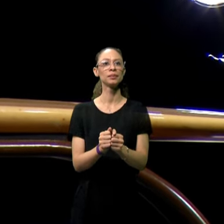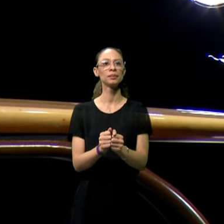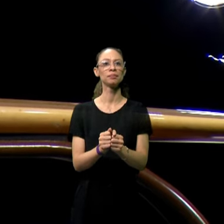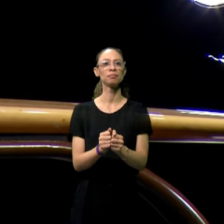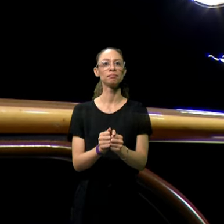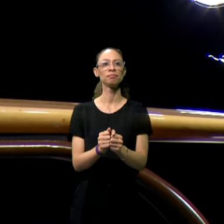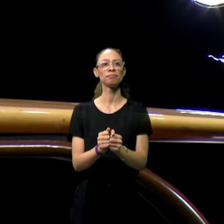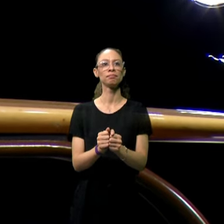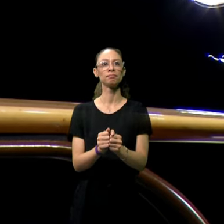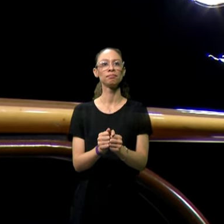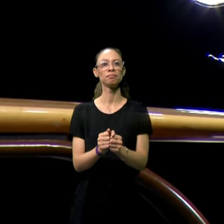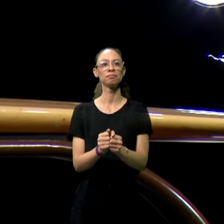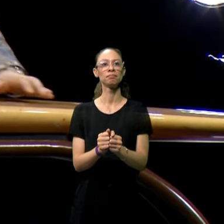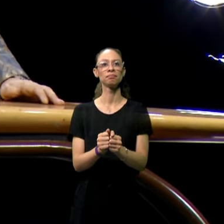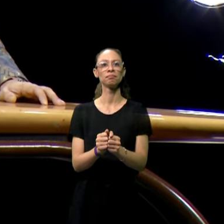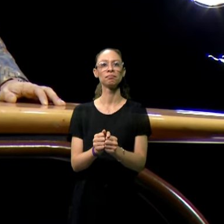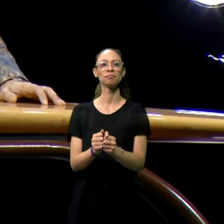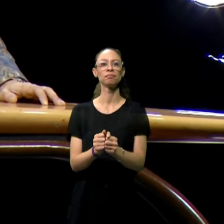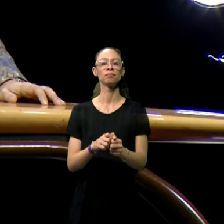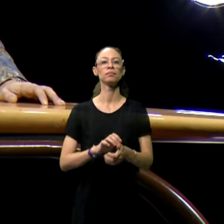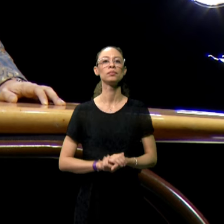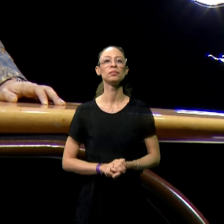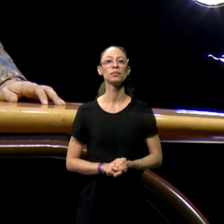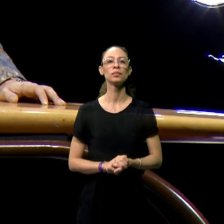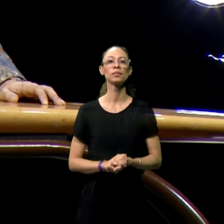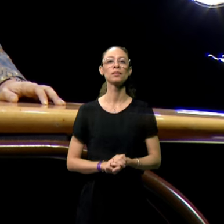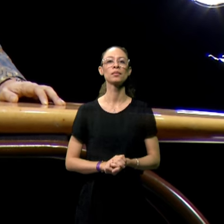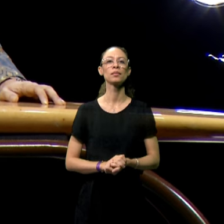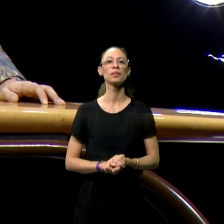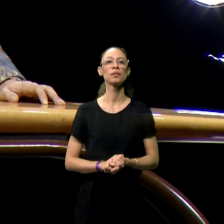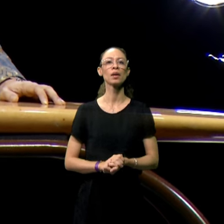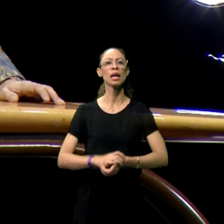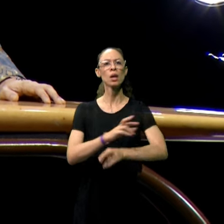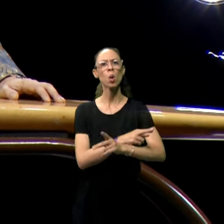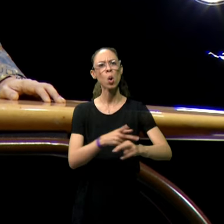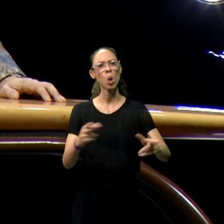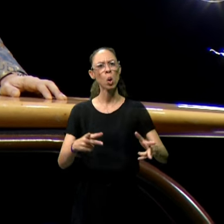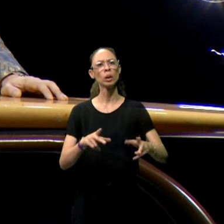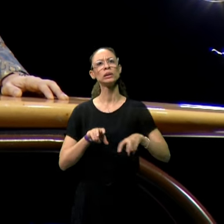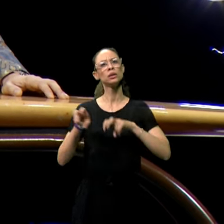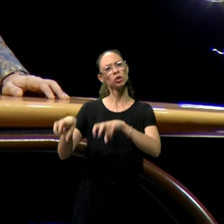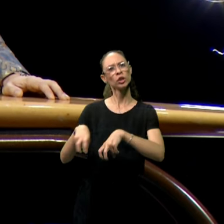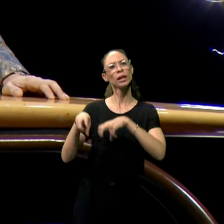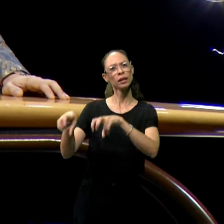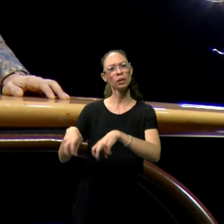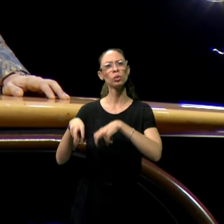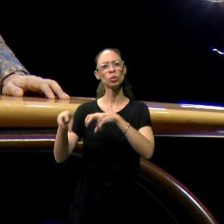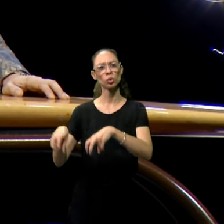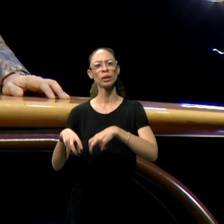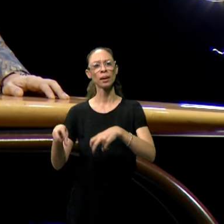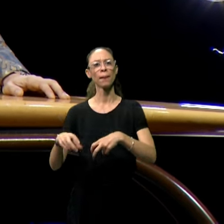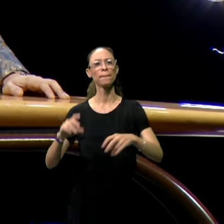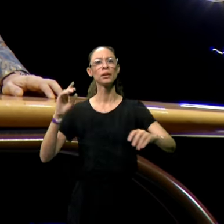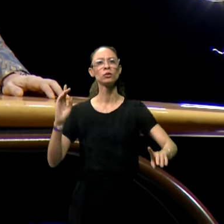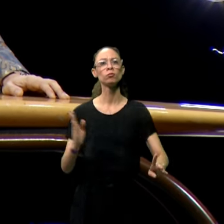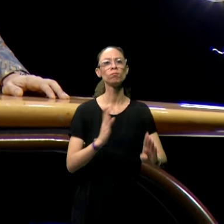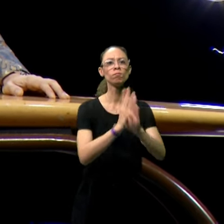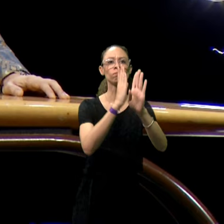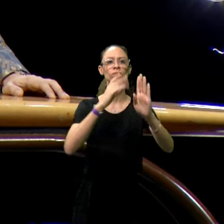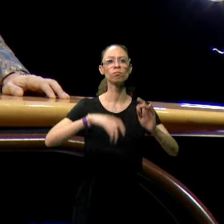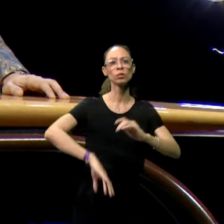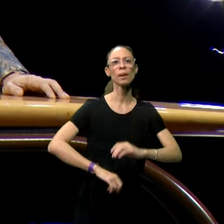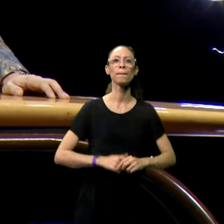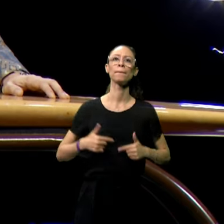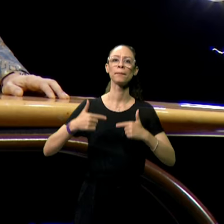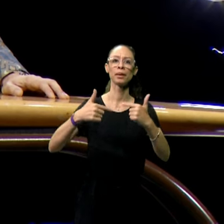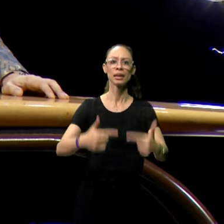aguilhadas. Tá bom. Assim aconteceu que no dia da batalha não se encontrou espada nem lança